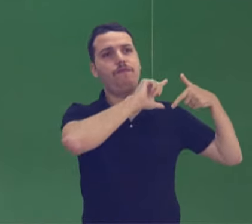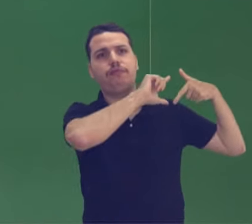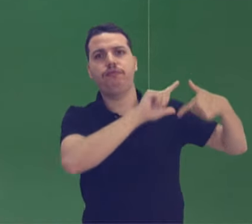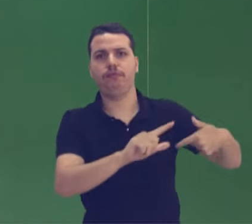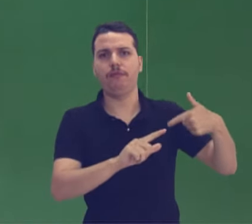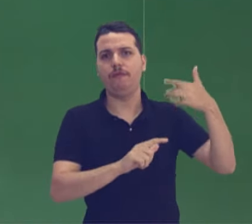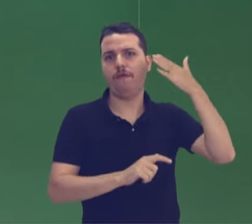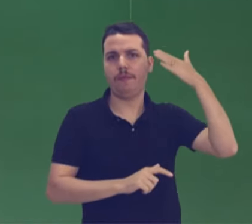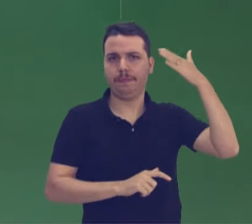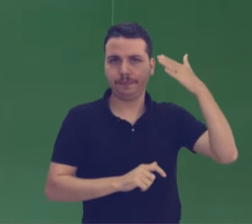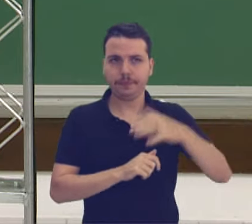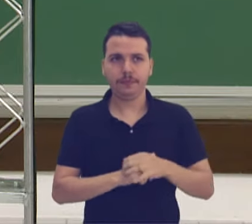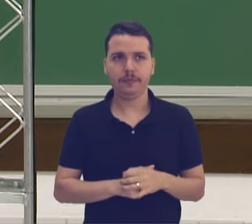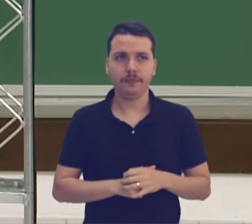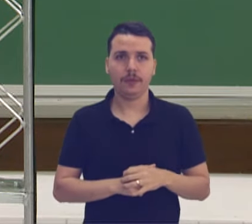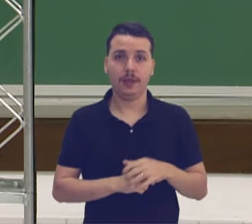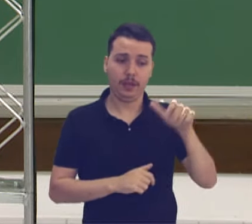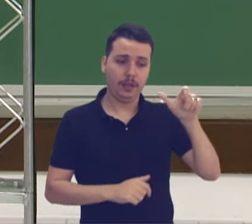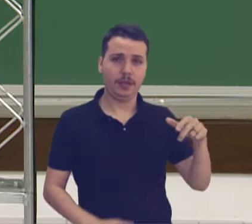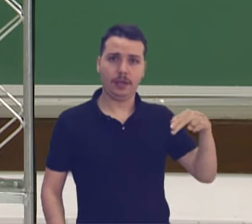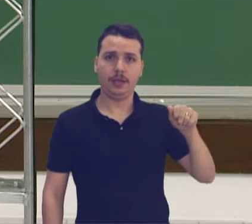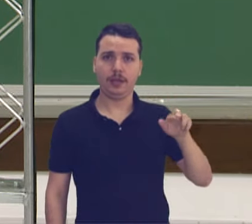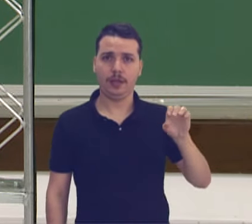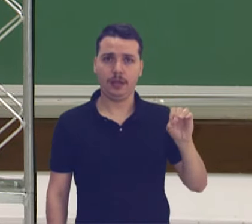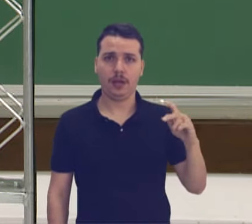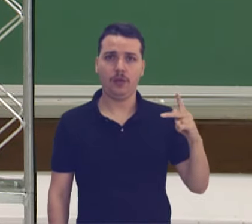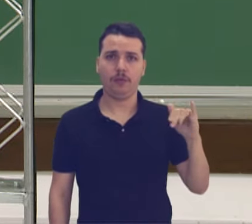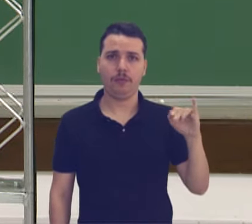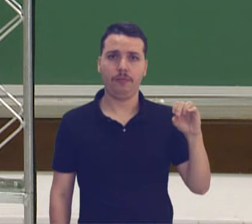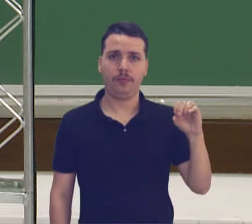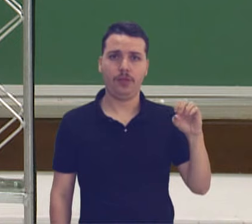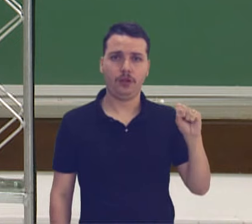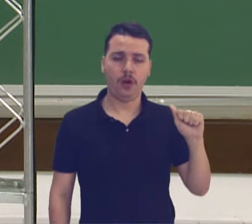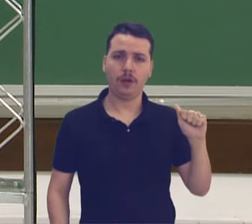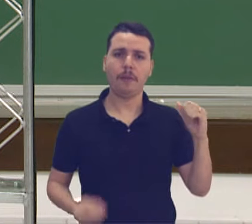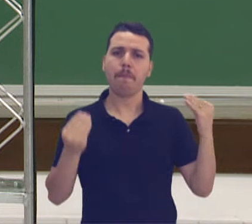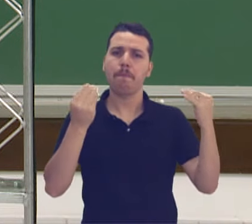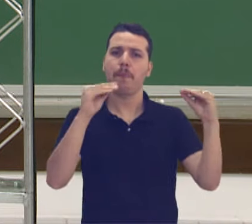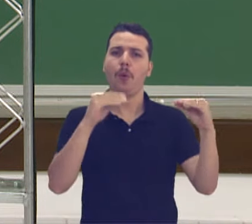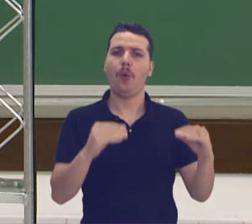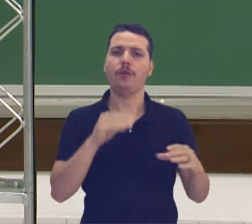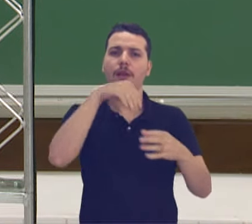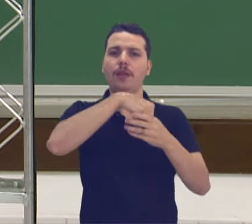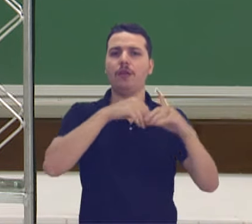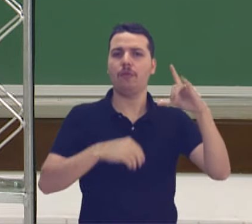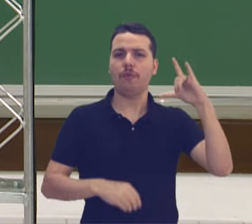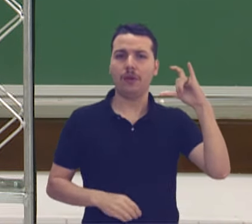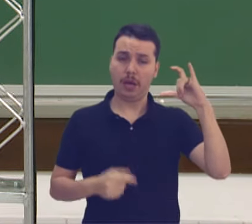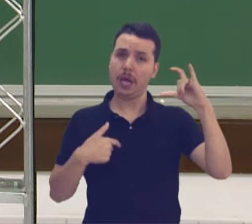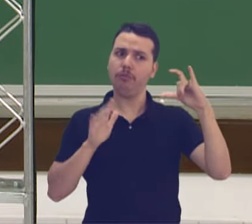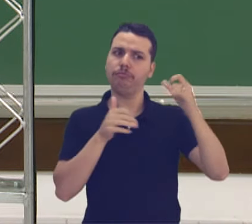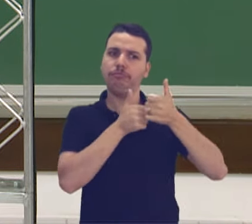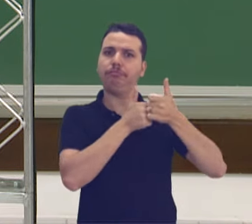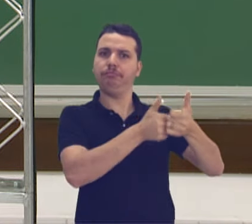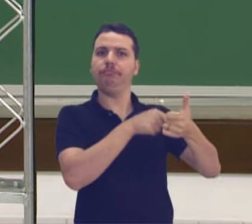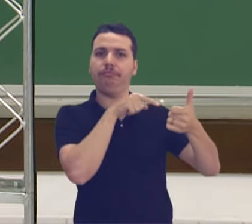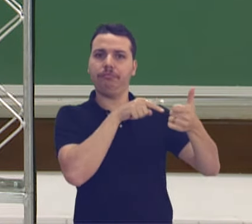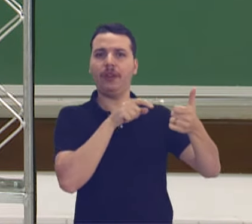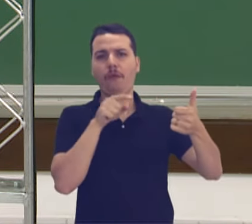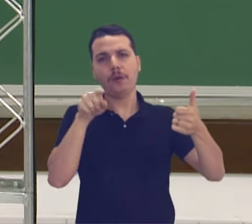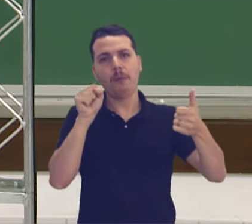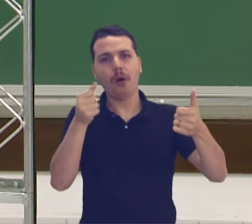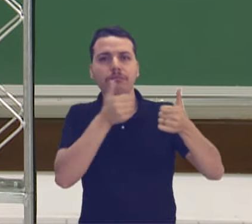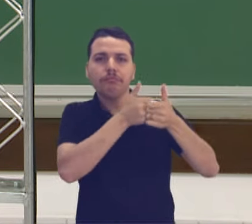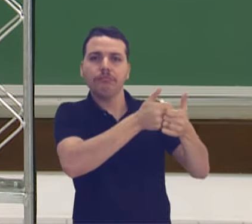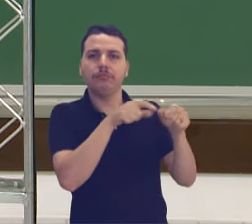nosso compartilha suas obras no instagram inclusive seguir ele né é interessante você dar uma olhada nesses trabalhos é que o narupim